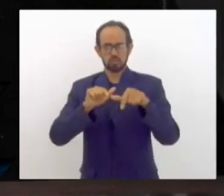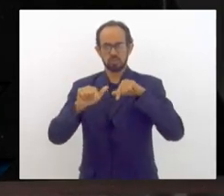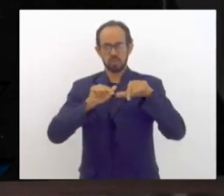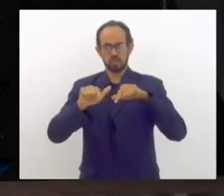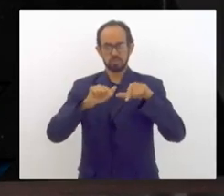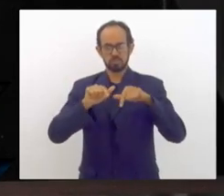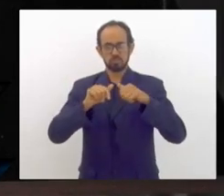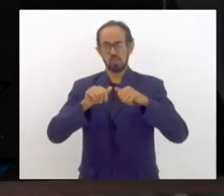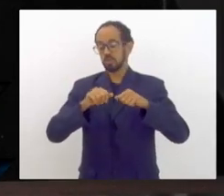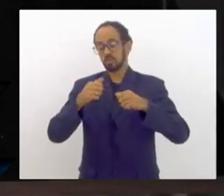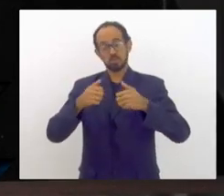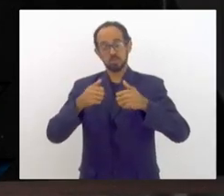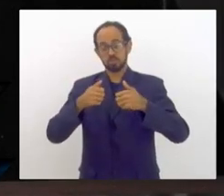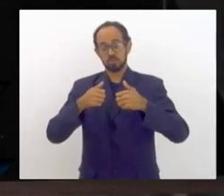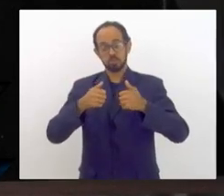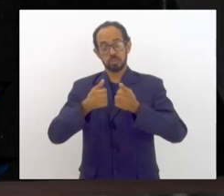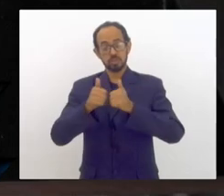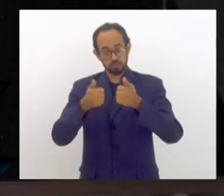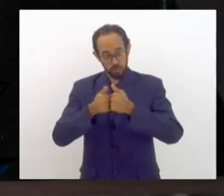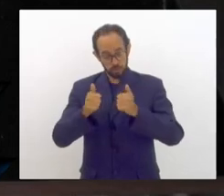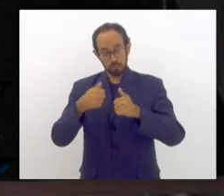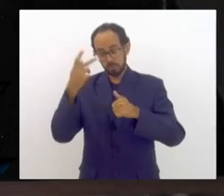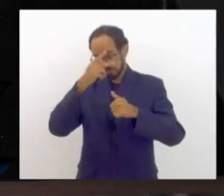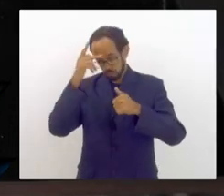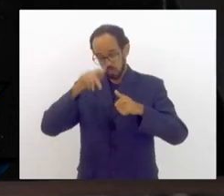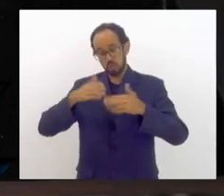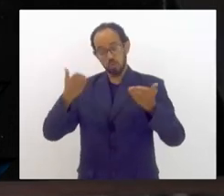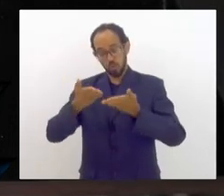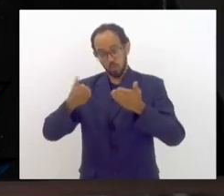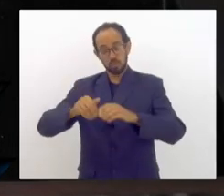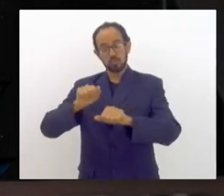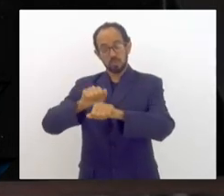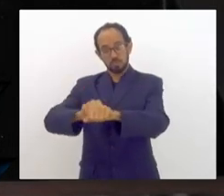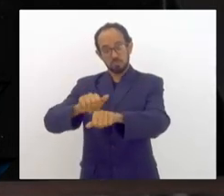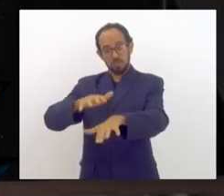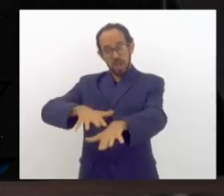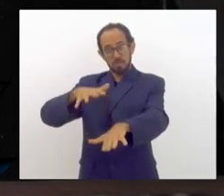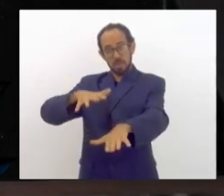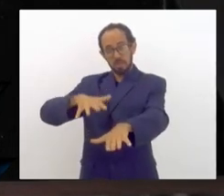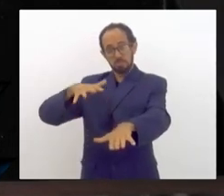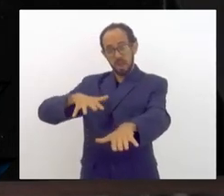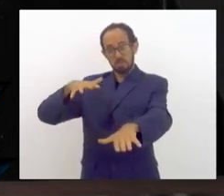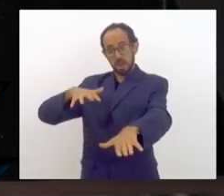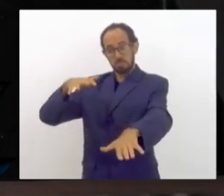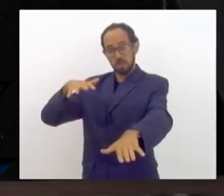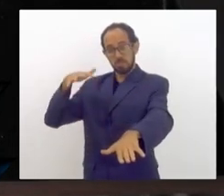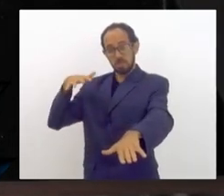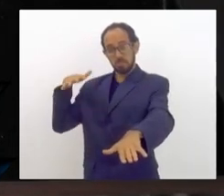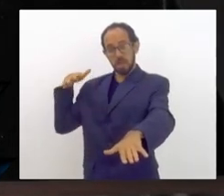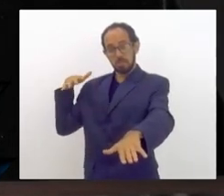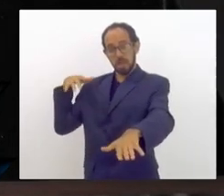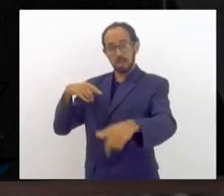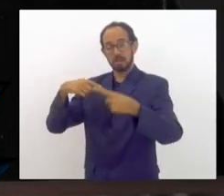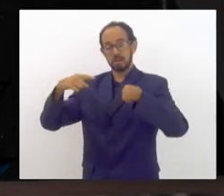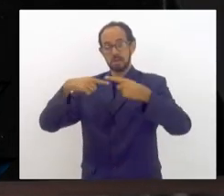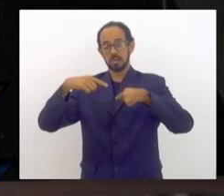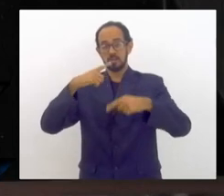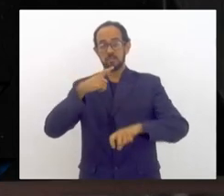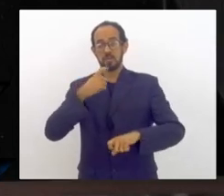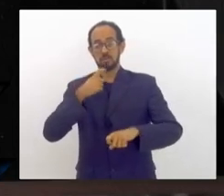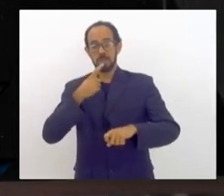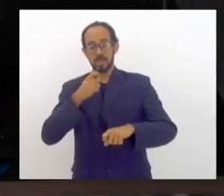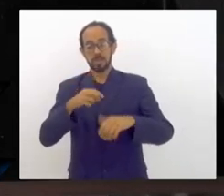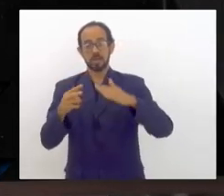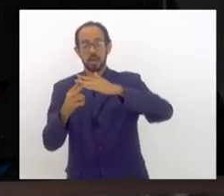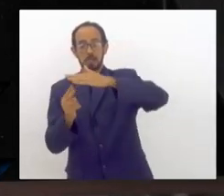né, das pessoas que hoje enfrentam um grande engarrafamento na linha vermelha, que enfrentam um grande engarrafamento na